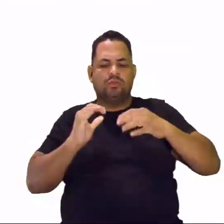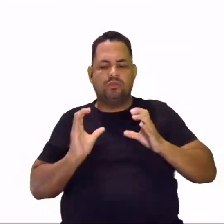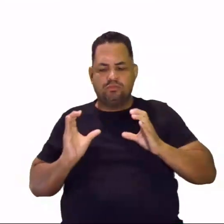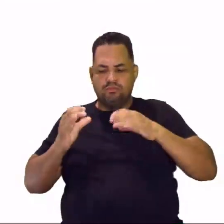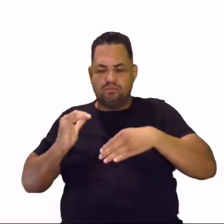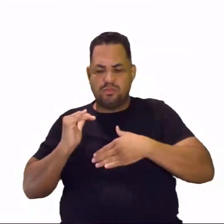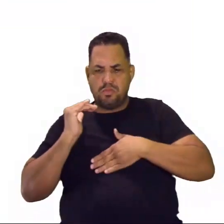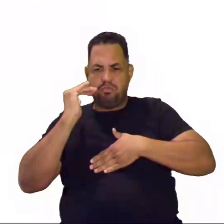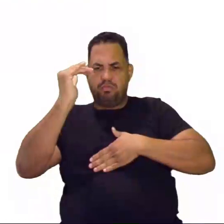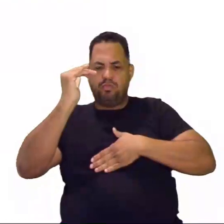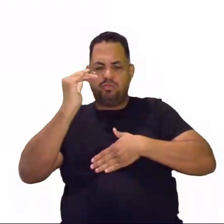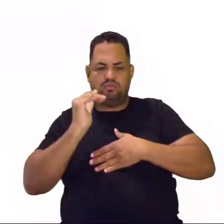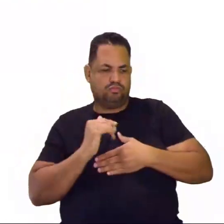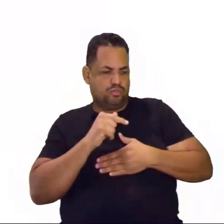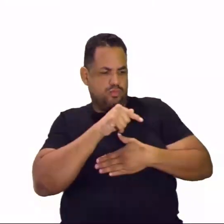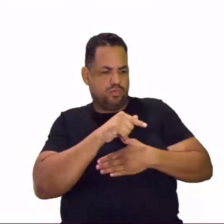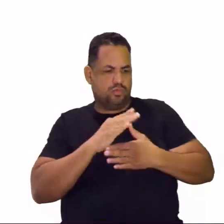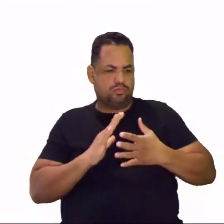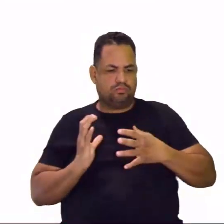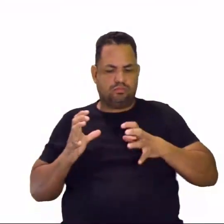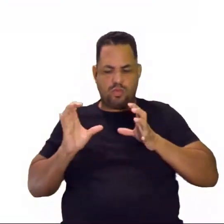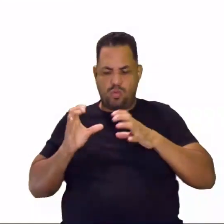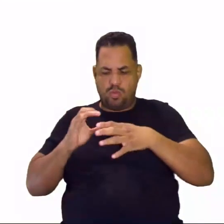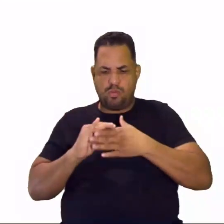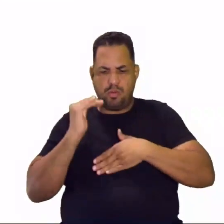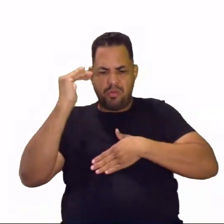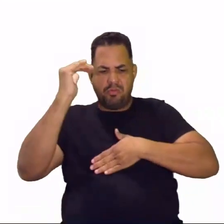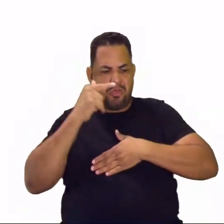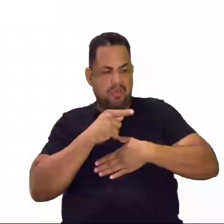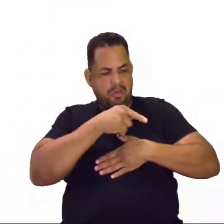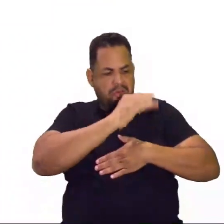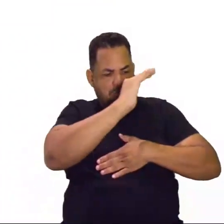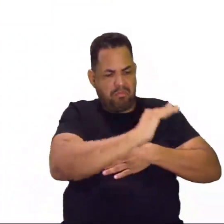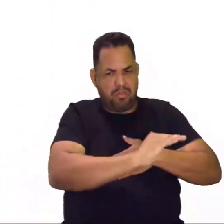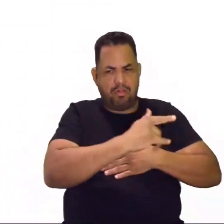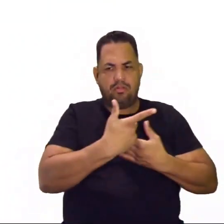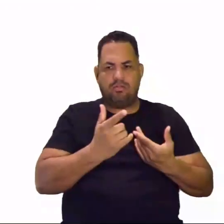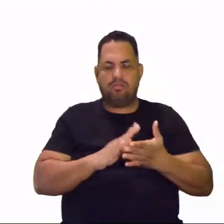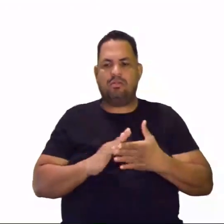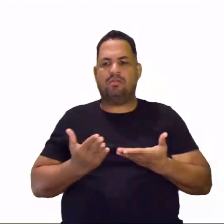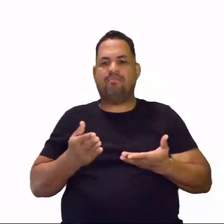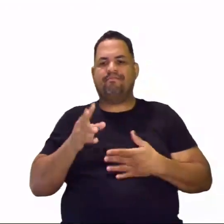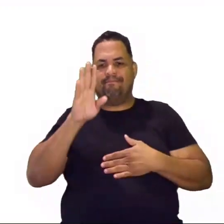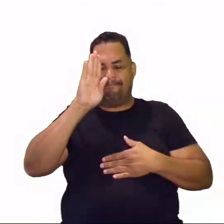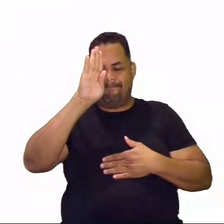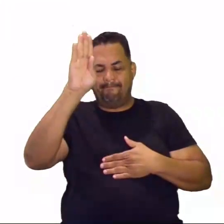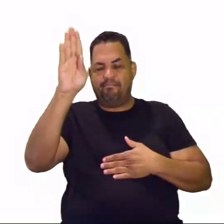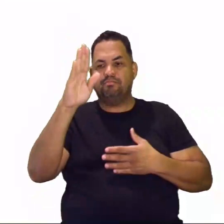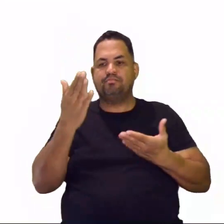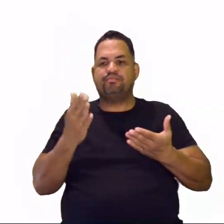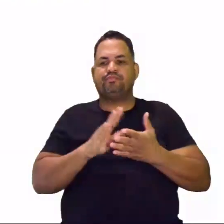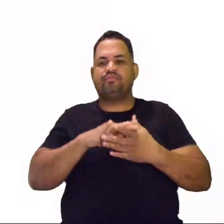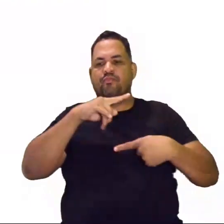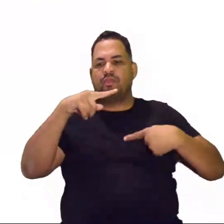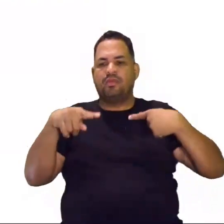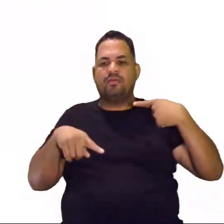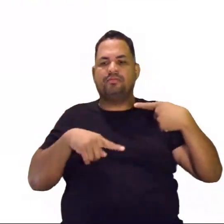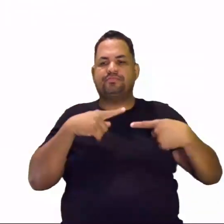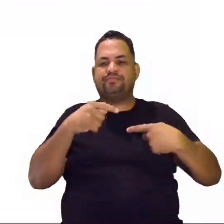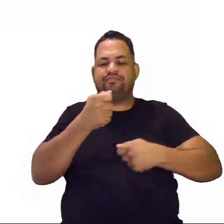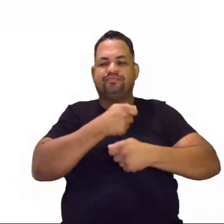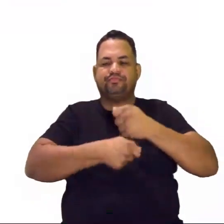grupos sobre os outros, né, de certos grupos sobre outros, principalmente com